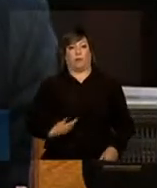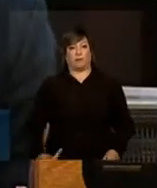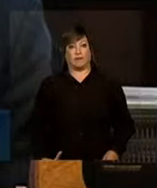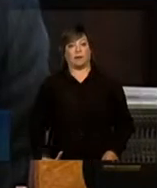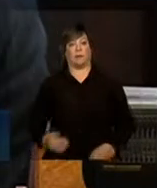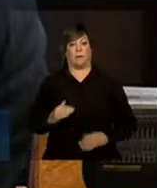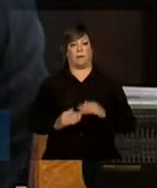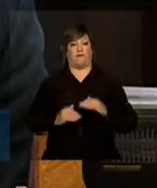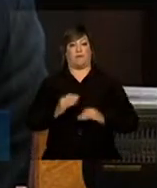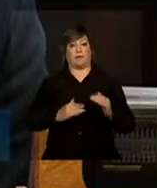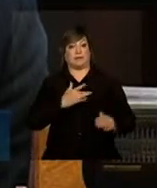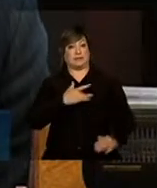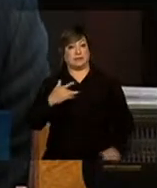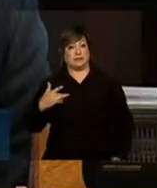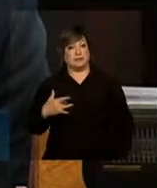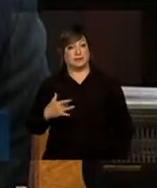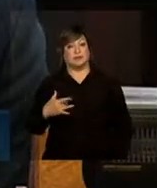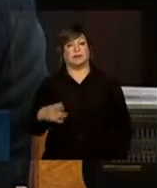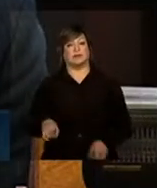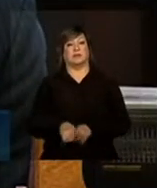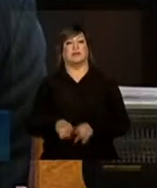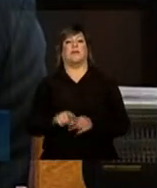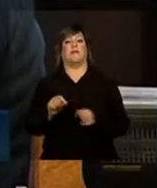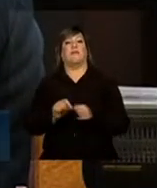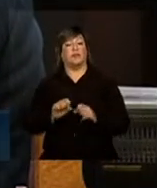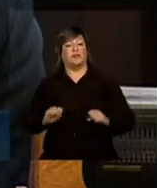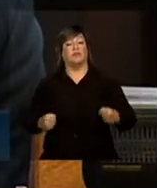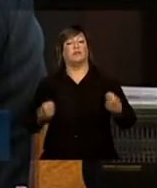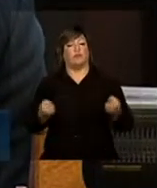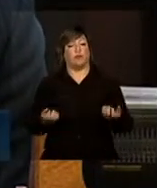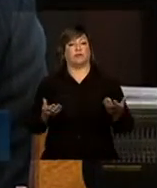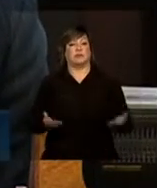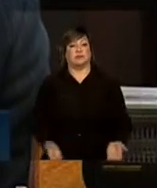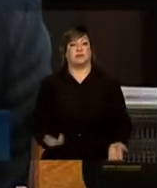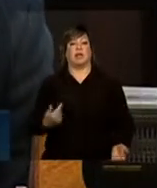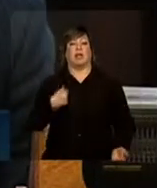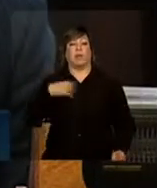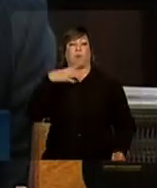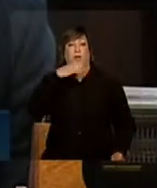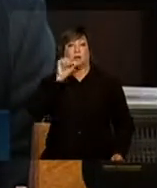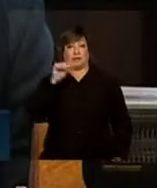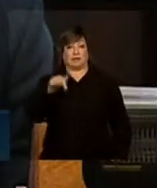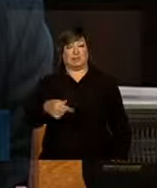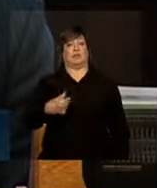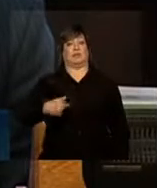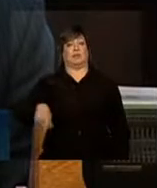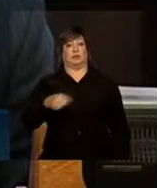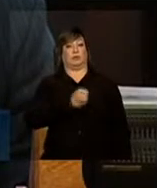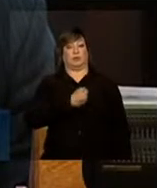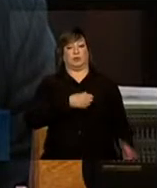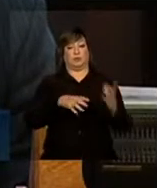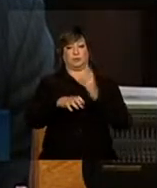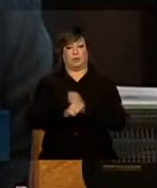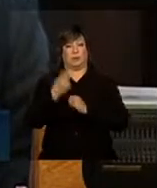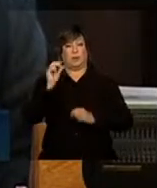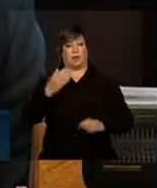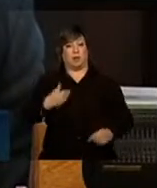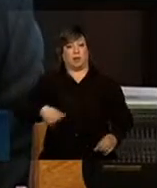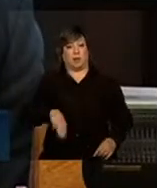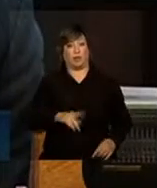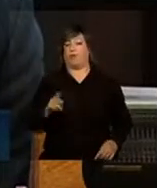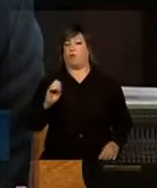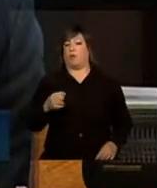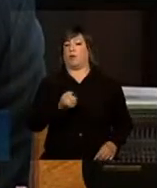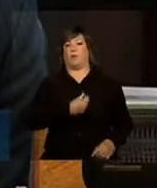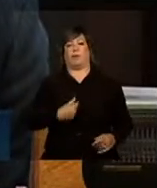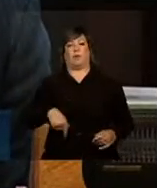profissionais de saúde, né? E fez um esforço nesse sentido. Eu acho que esses números para nós, eu quero pedir, não são números para que a gente comemore,